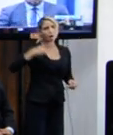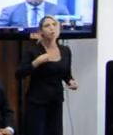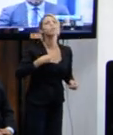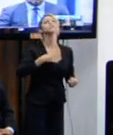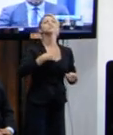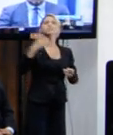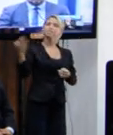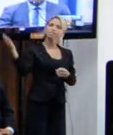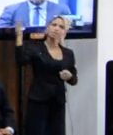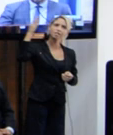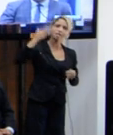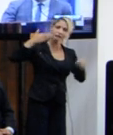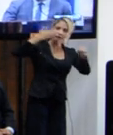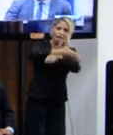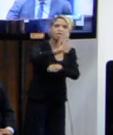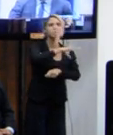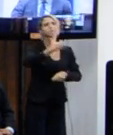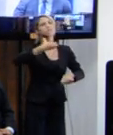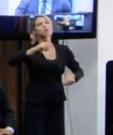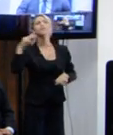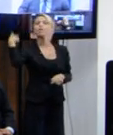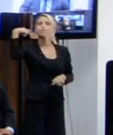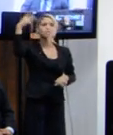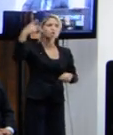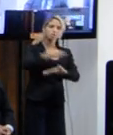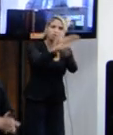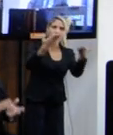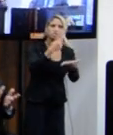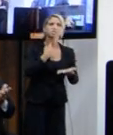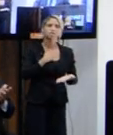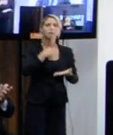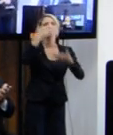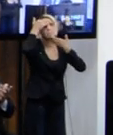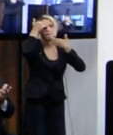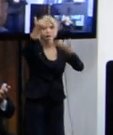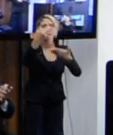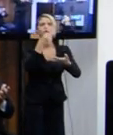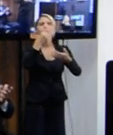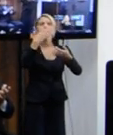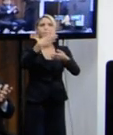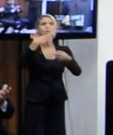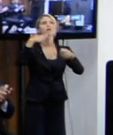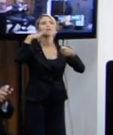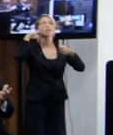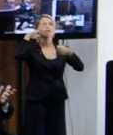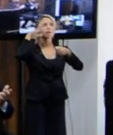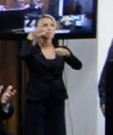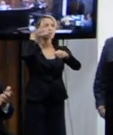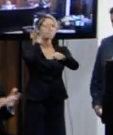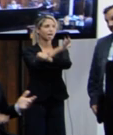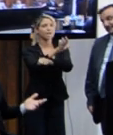venha 2019 com todas as vitórias que nós esperamos. Muito obrigado e boa noite. Bom dia.